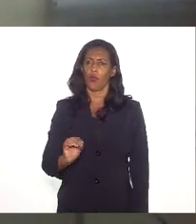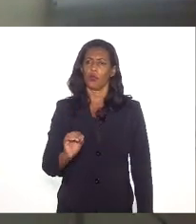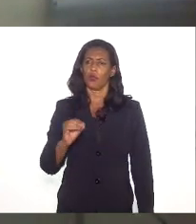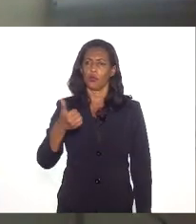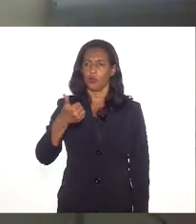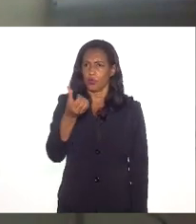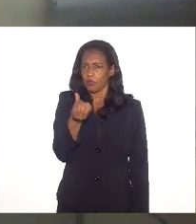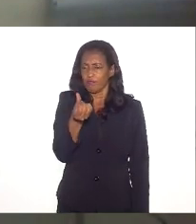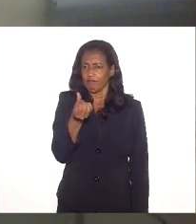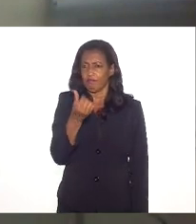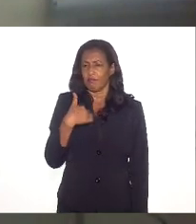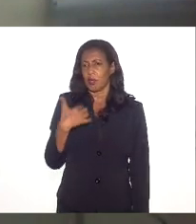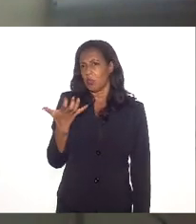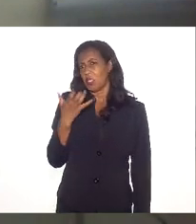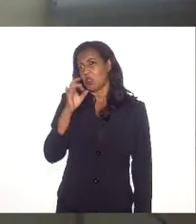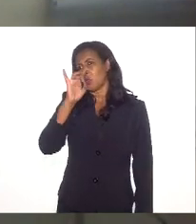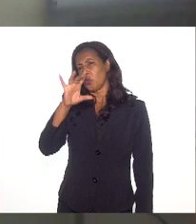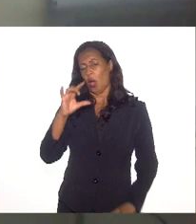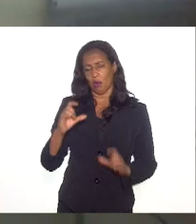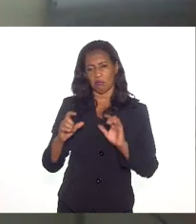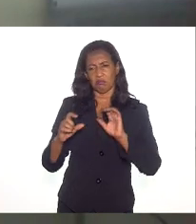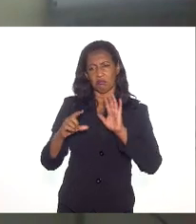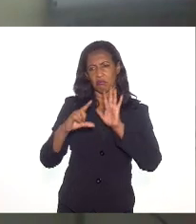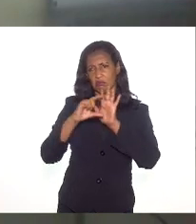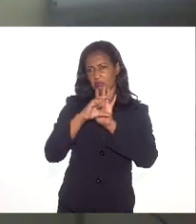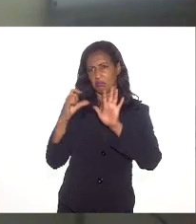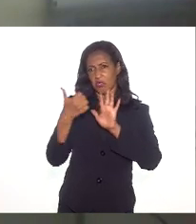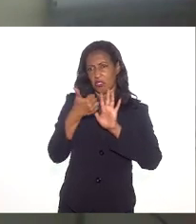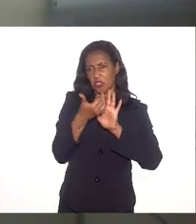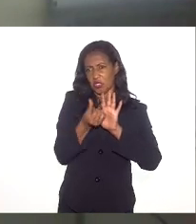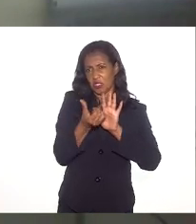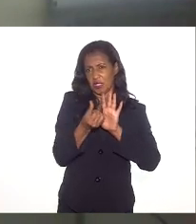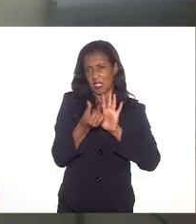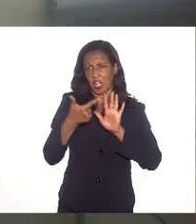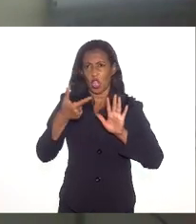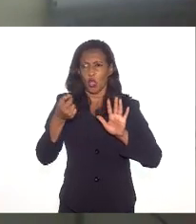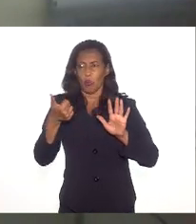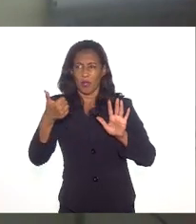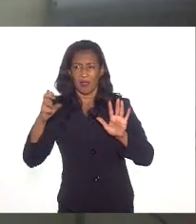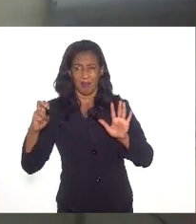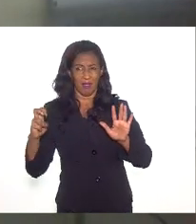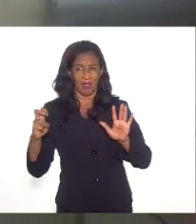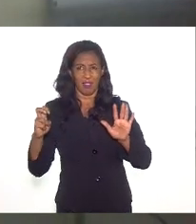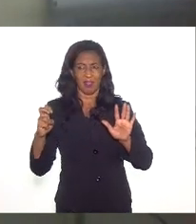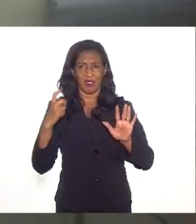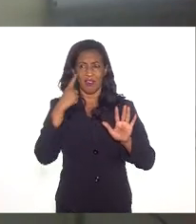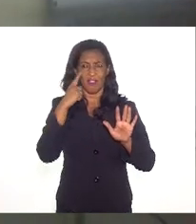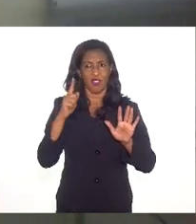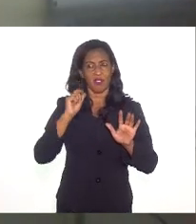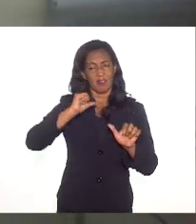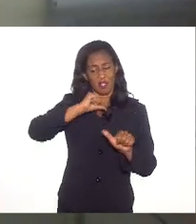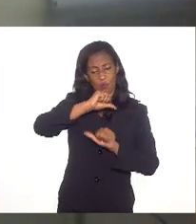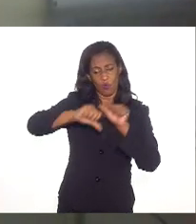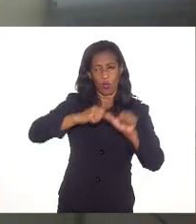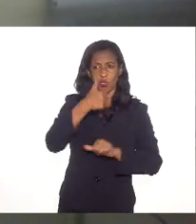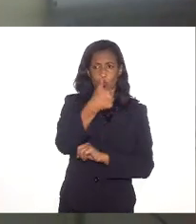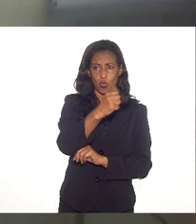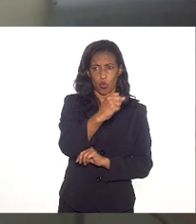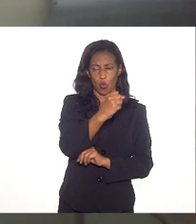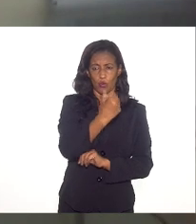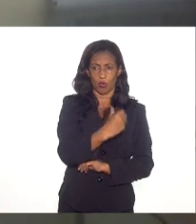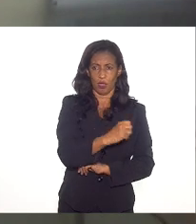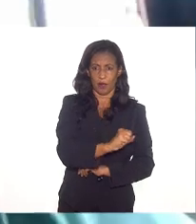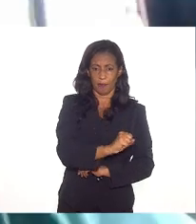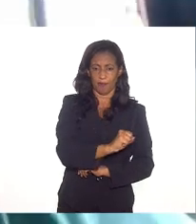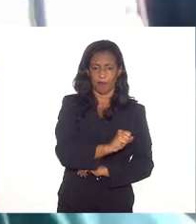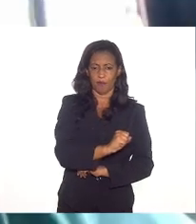queria só ver se o artigo 16, porque ele é antigo, ele é de 15, e a modificação do 18 e 19, o